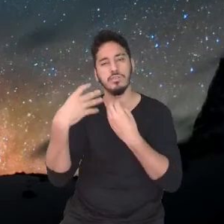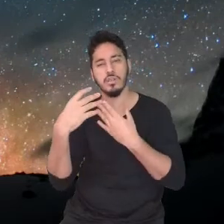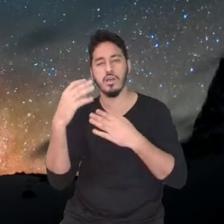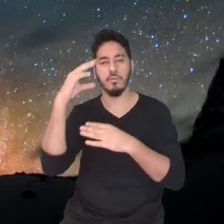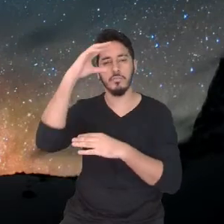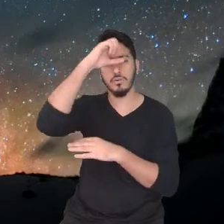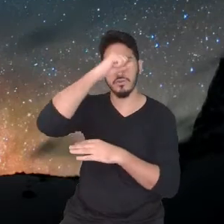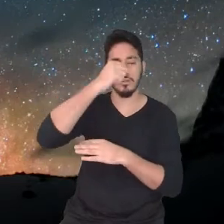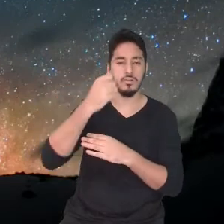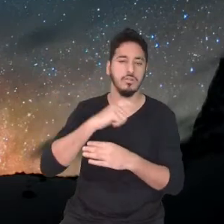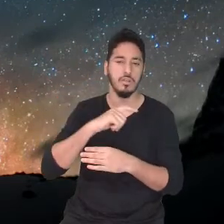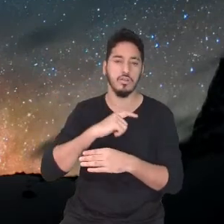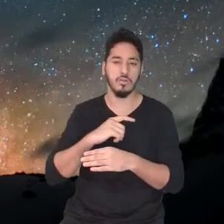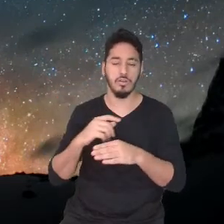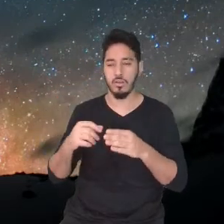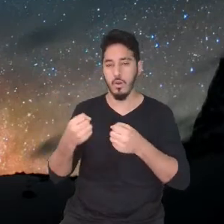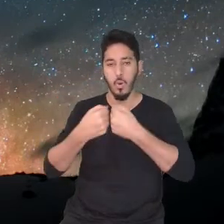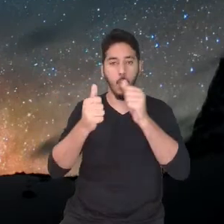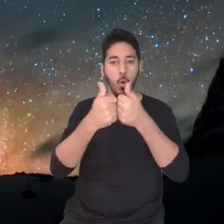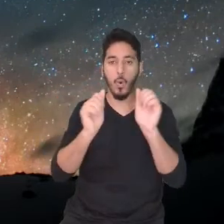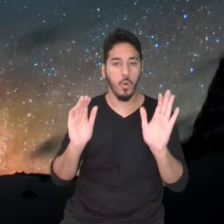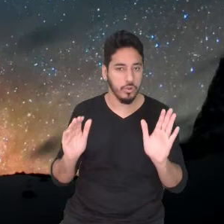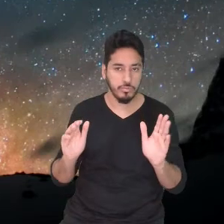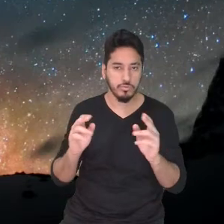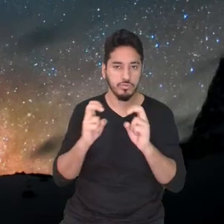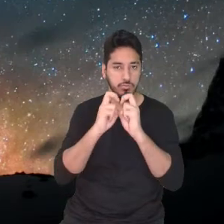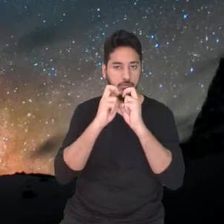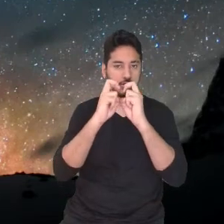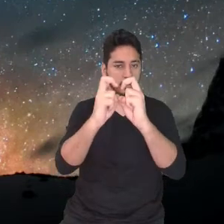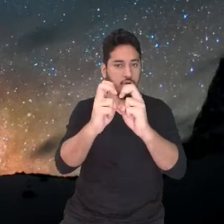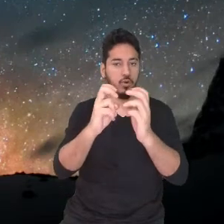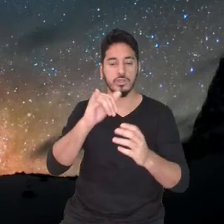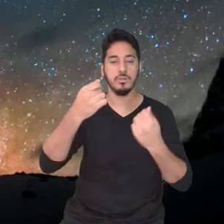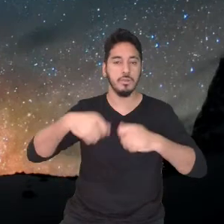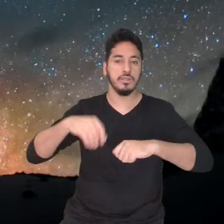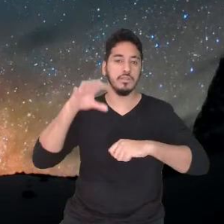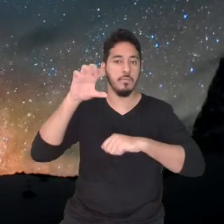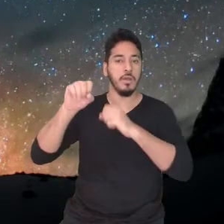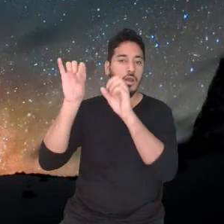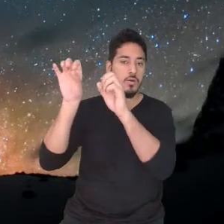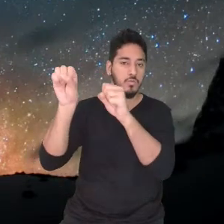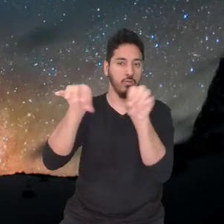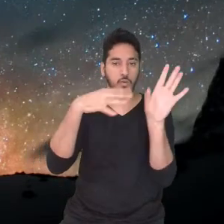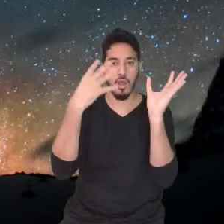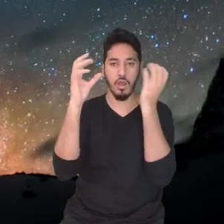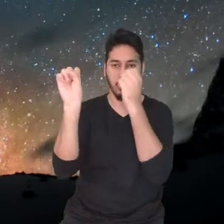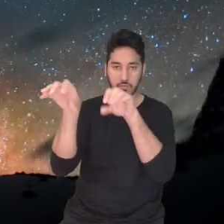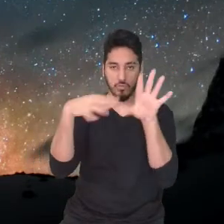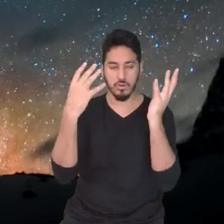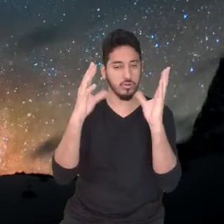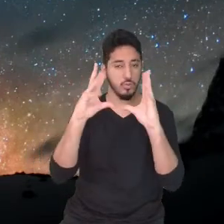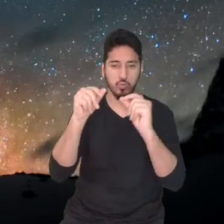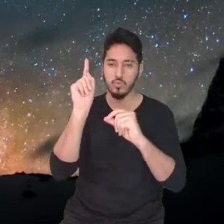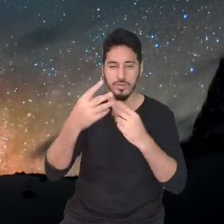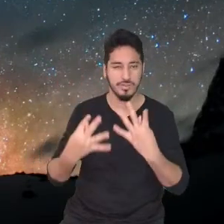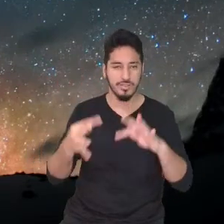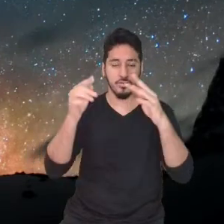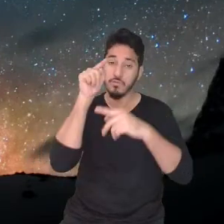desde os transportes, né? Poder pegar um ônibus, pegar um metrô, se precisar pegar uma ambulância. Tudo isso é tecnologia.